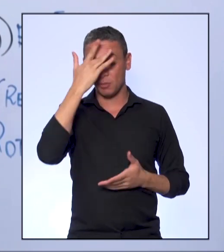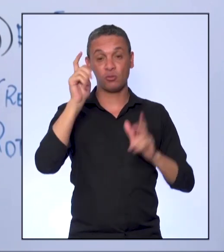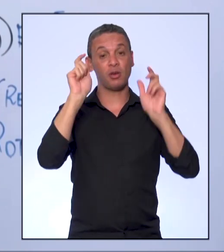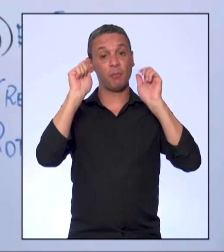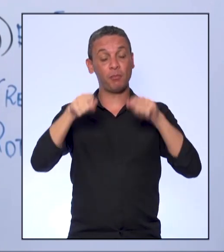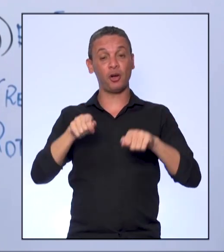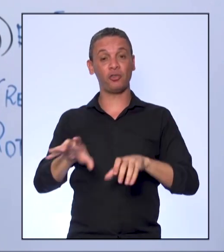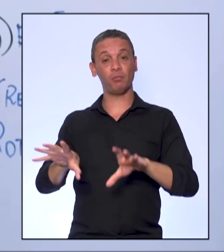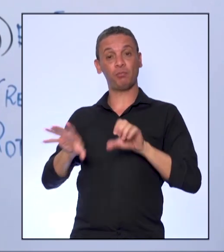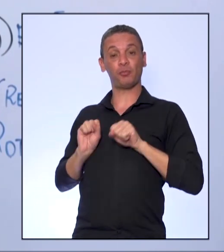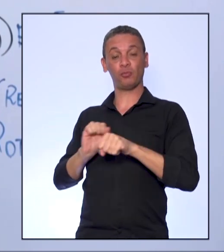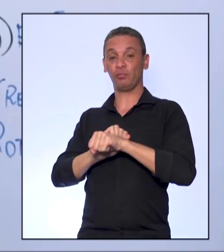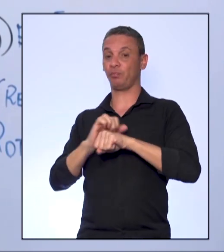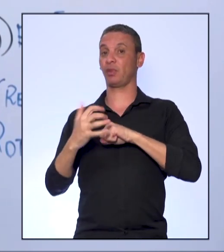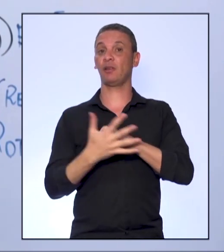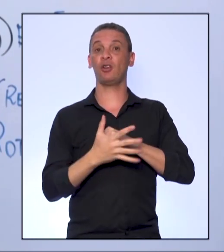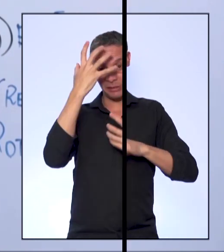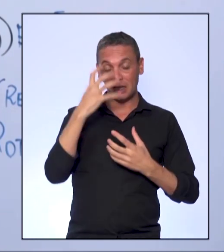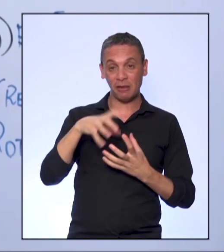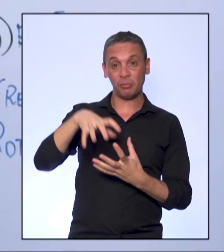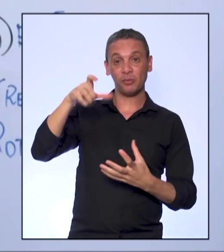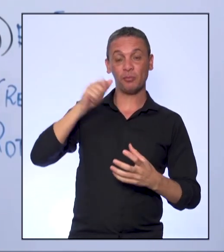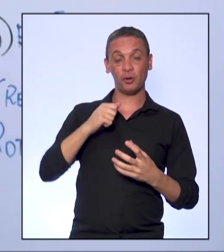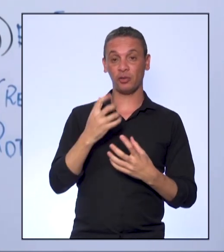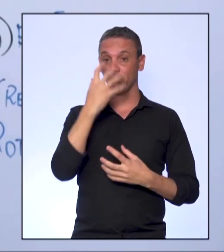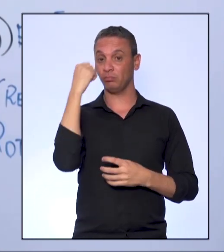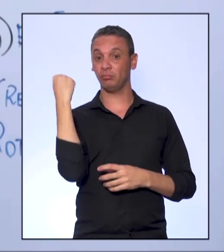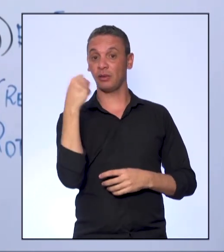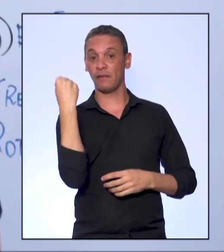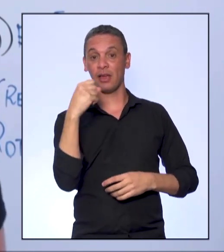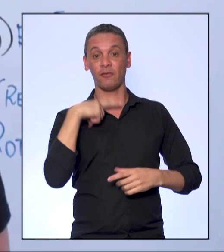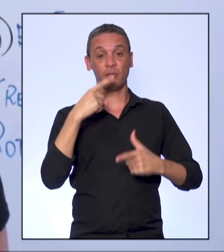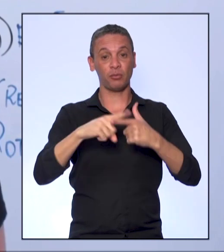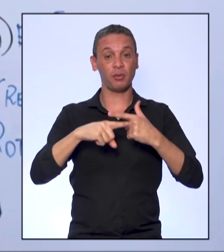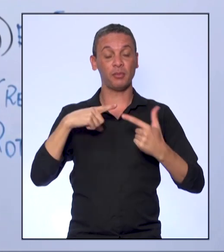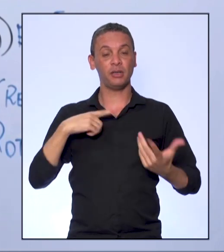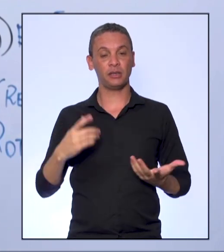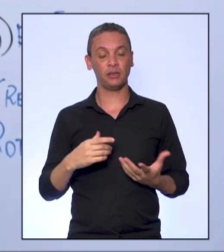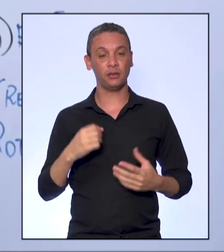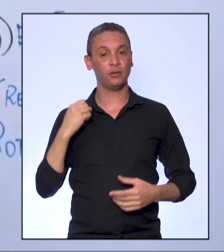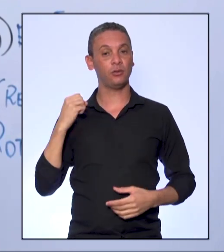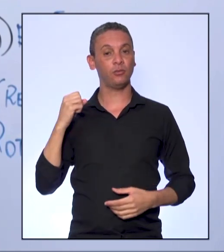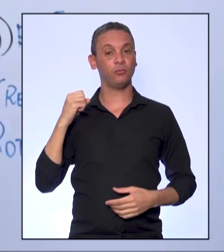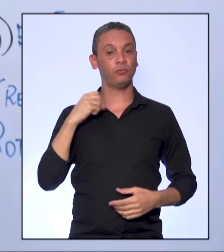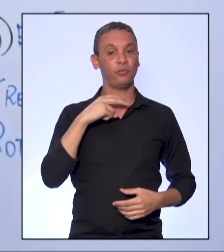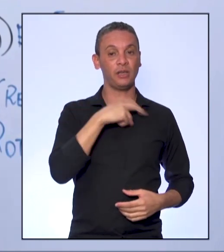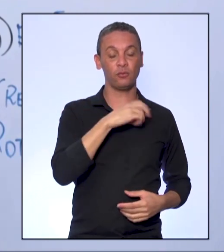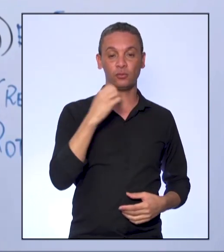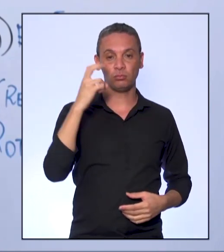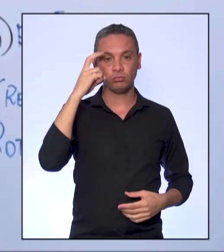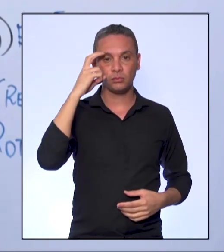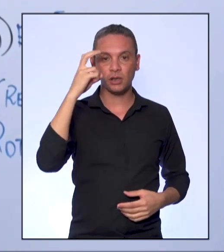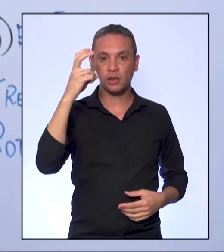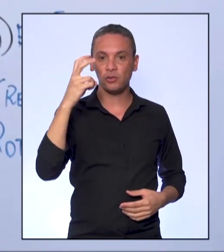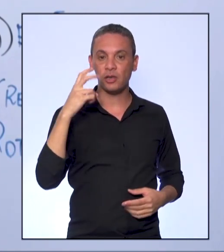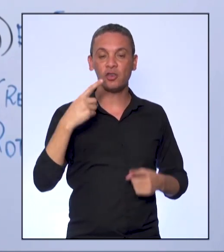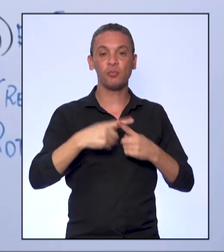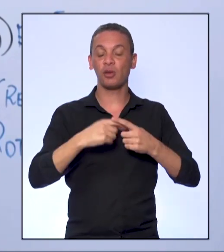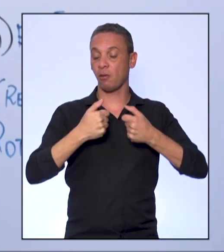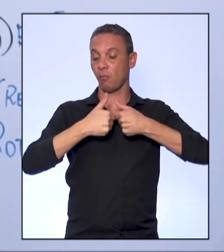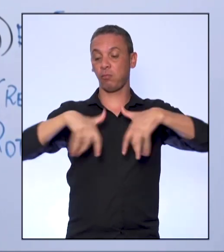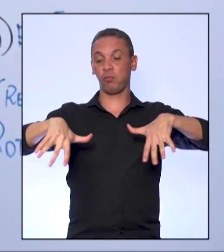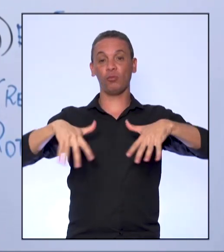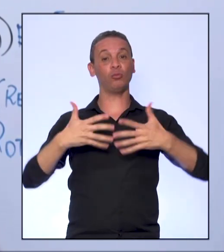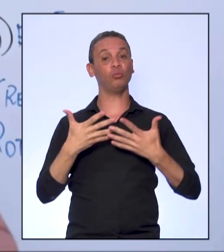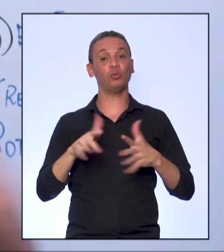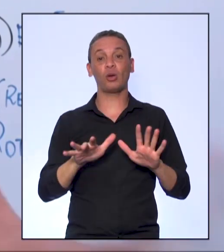o coronavírus e não ter sintomas. Então, olha como o vírus ele é inteligente, galera. Então, muitas vezes ele não manifesta porque ele não quer replicar